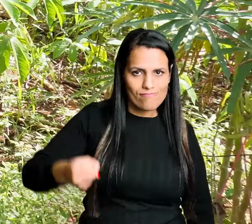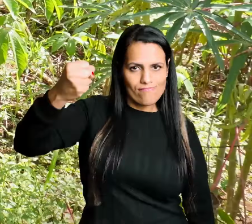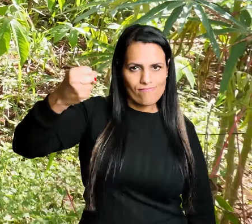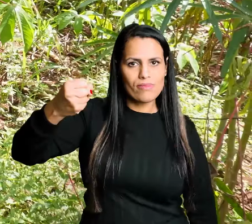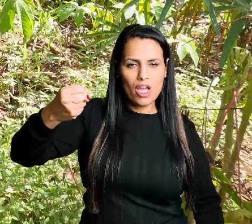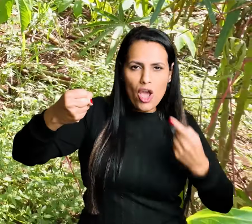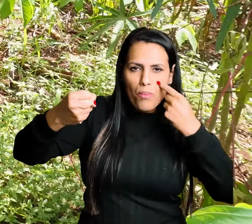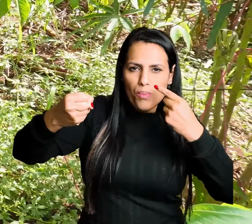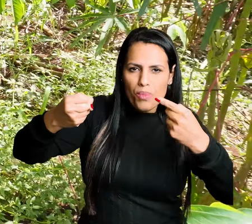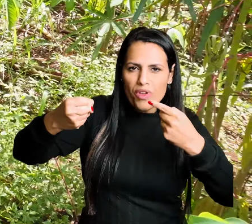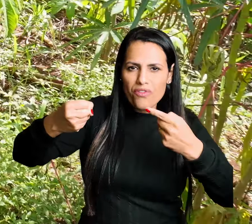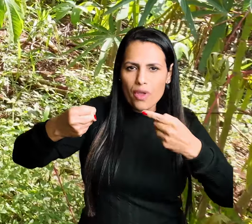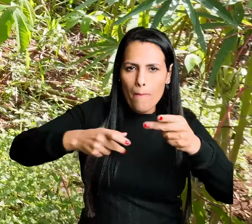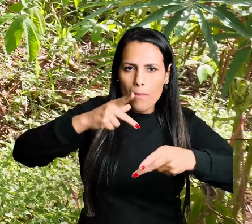vamos ver a produção dela, como é que foi.